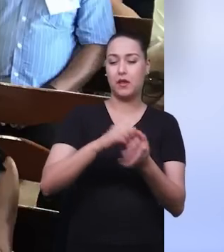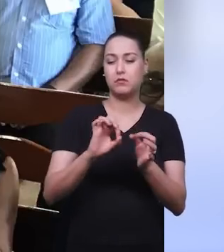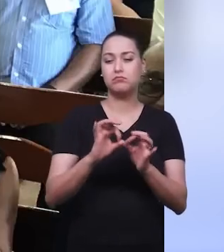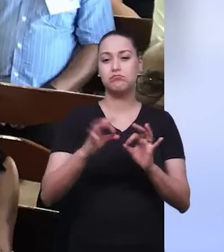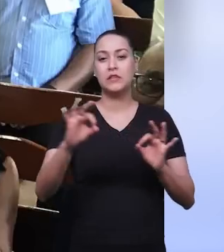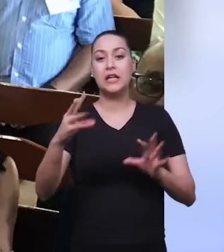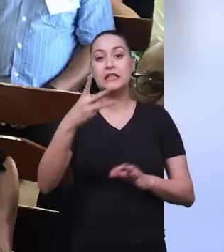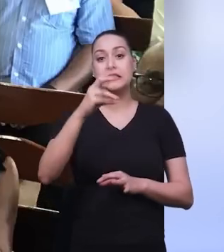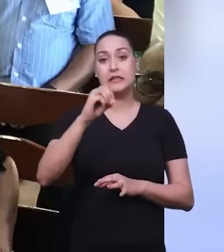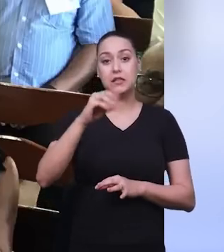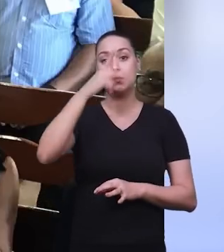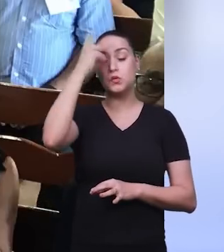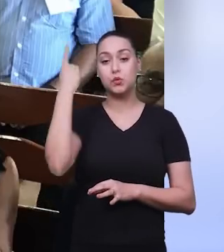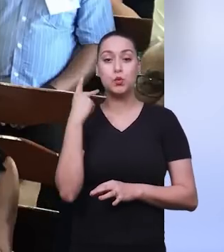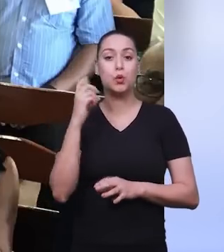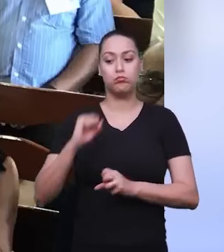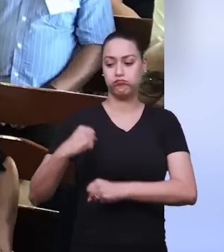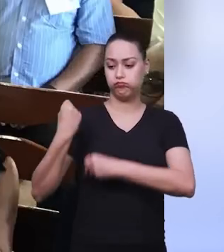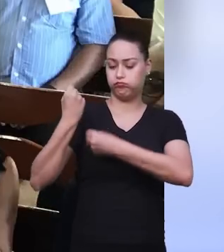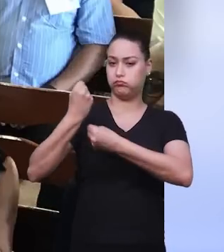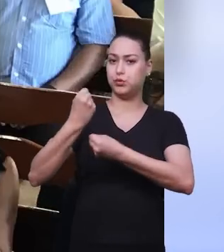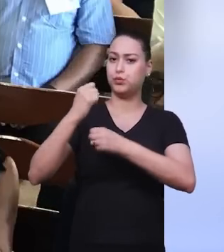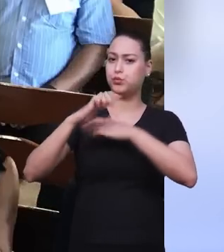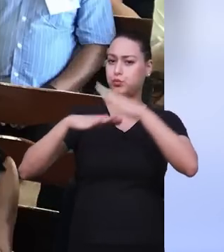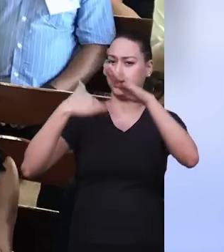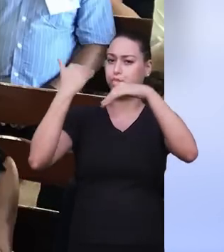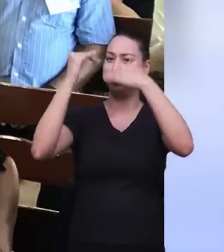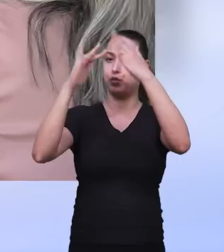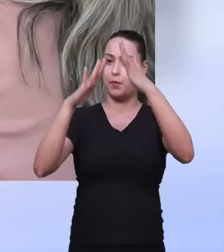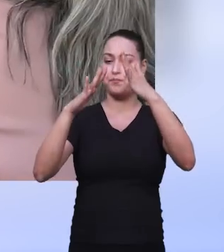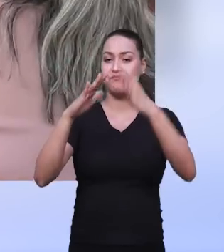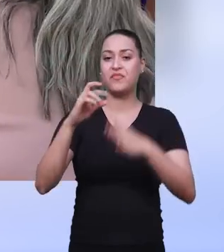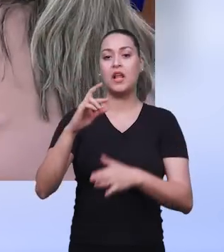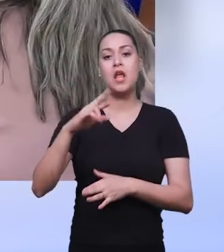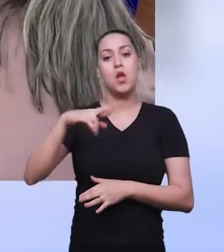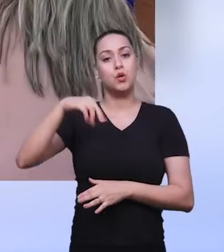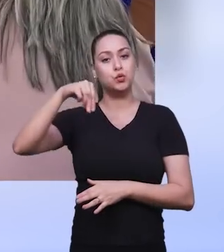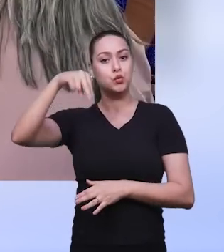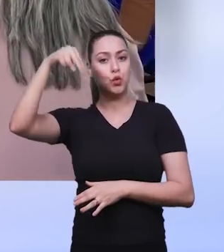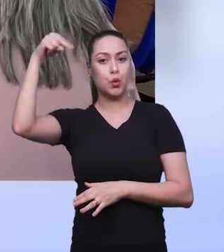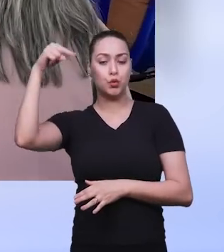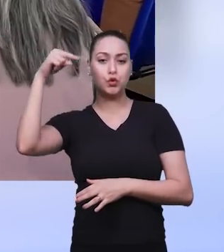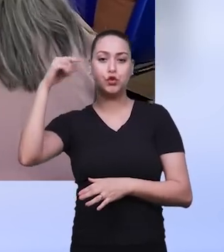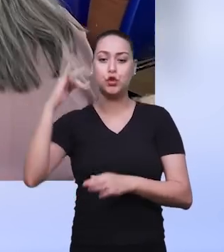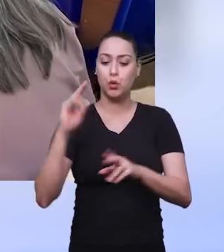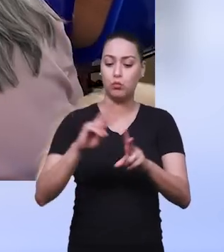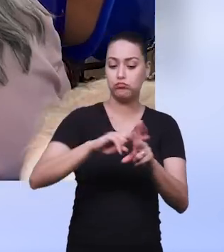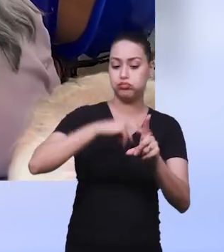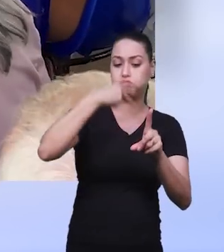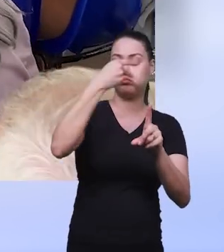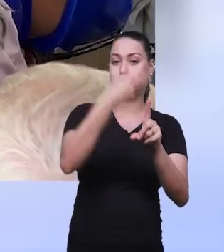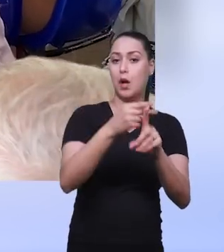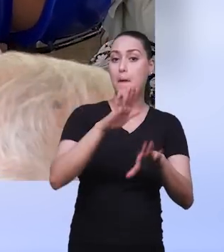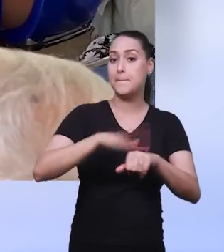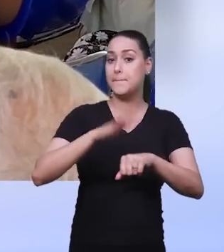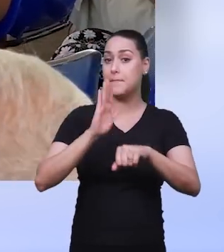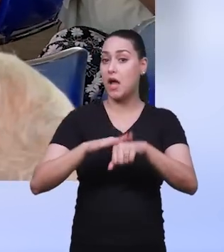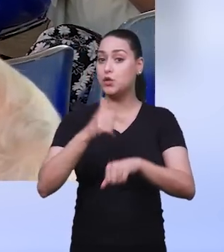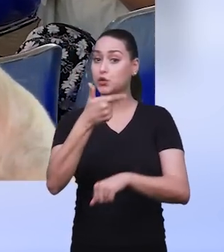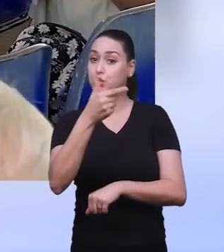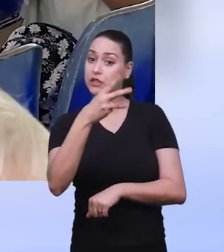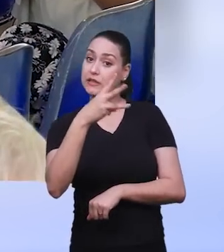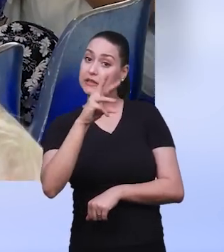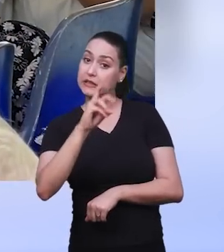mesma experiência e foram fortalecidos pelo ensino doutrinário. No Rio Grande do Norte, a porção foi dobrada. Mais de